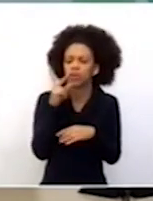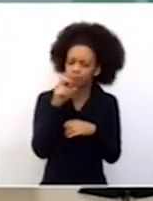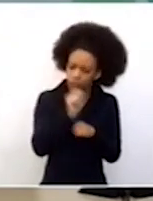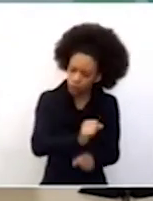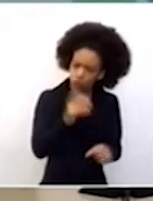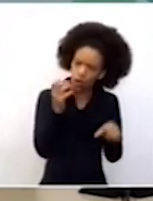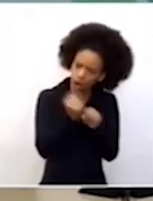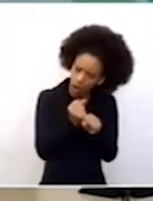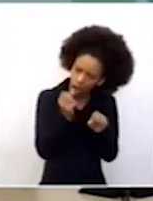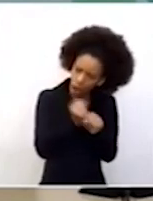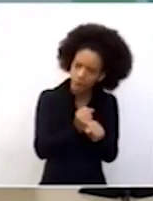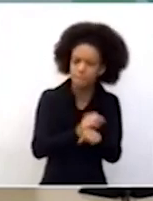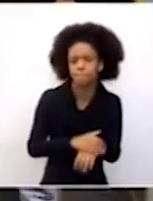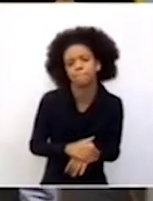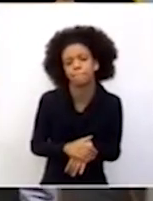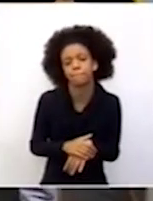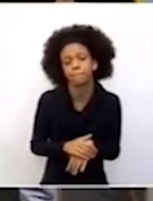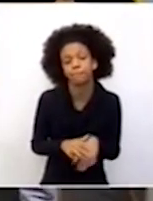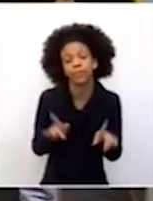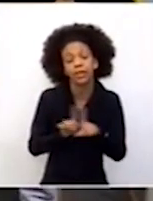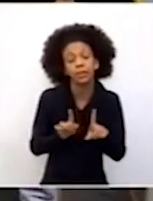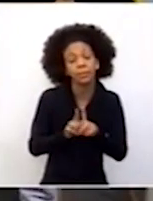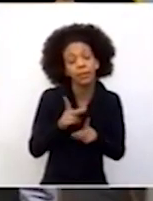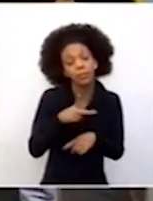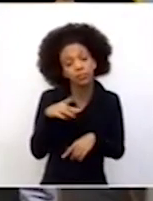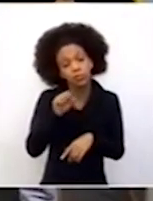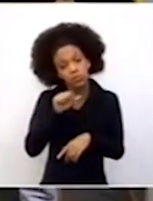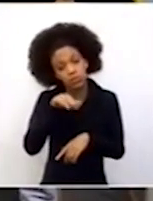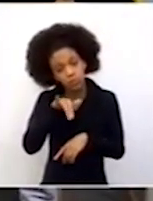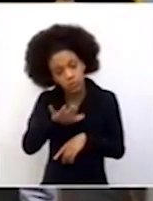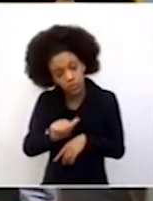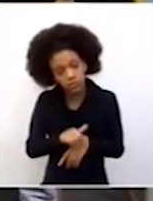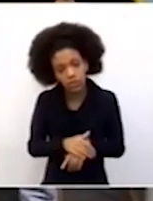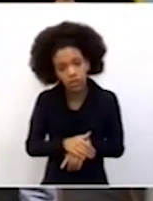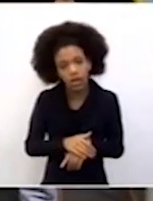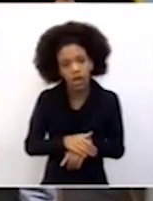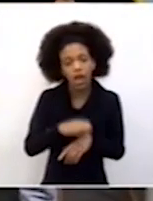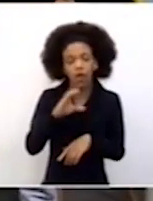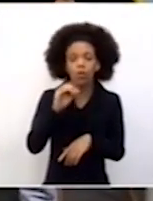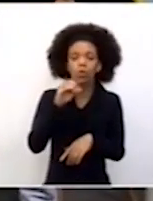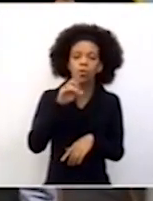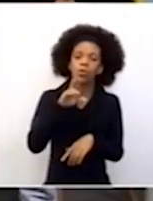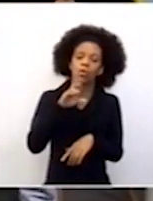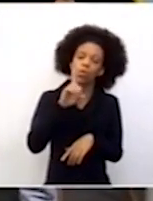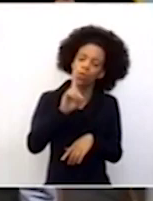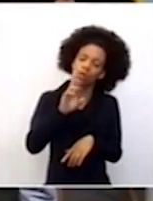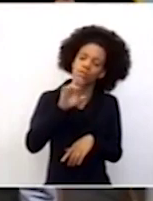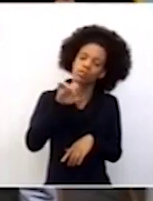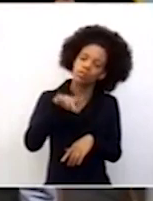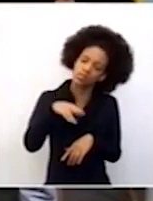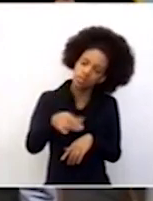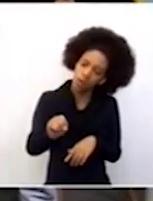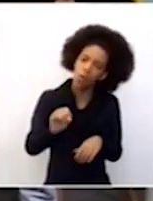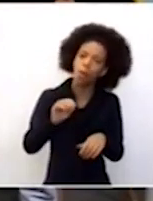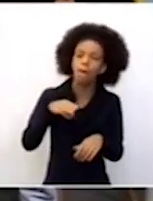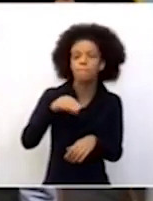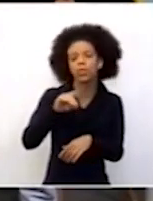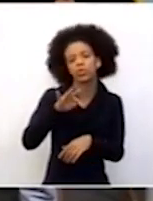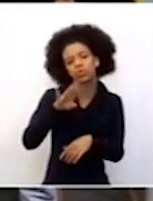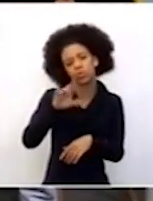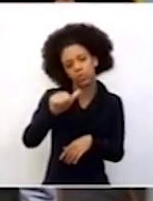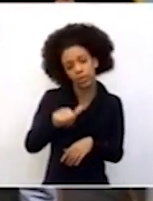cálculo novamente. A Prosônia, coordenação motora. A Prorosana, problemas do